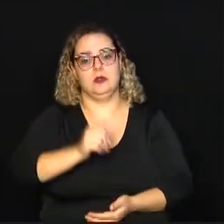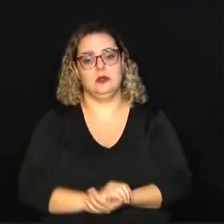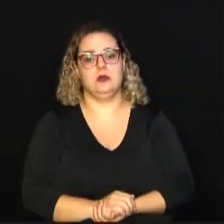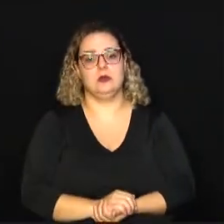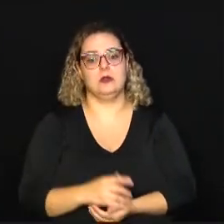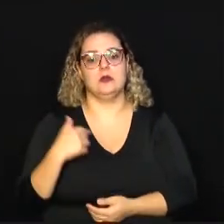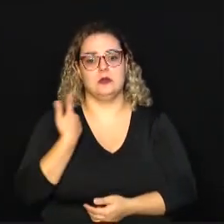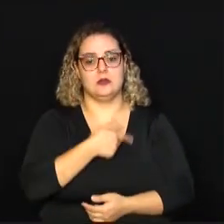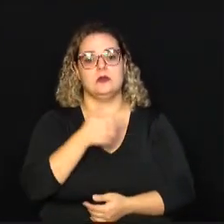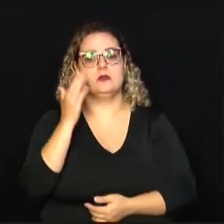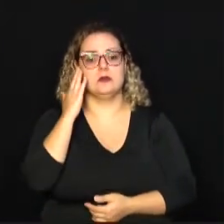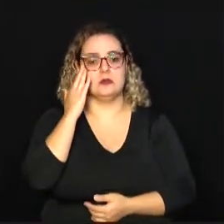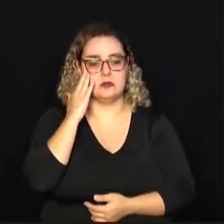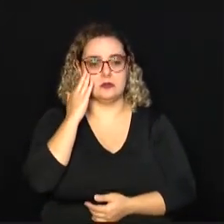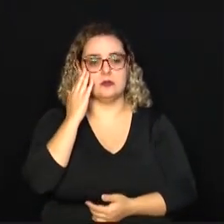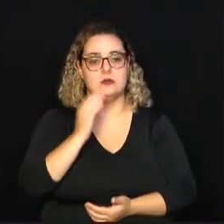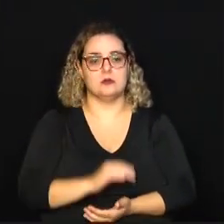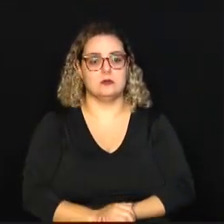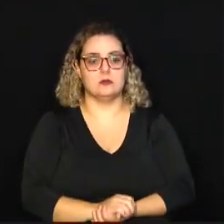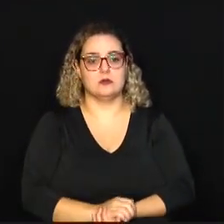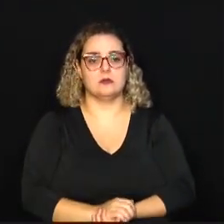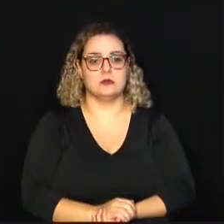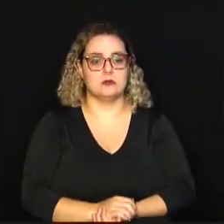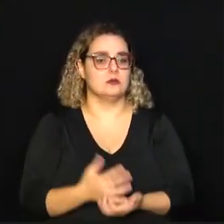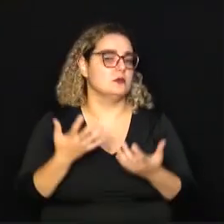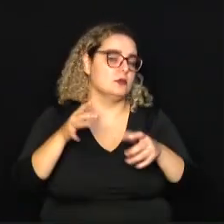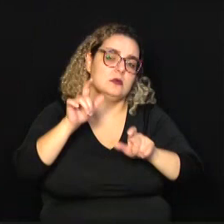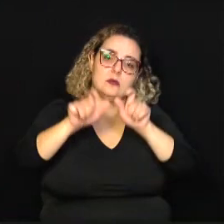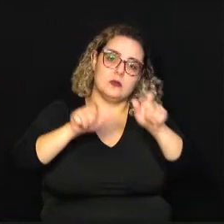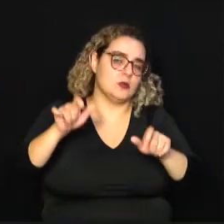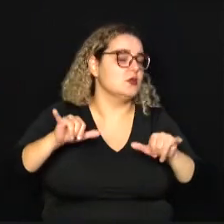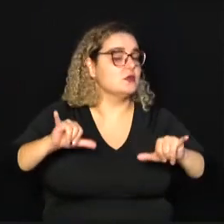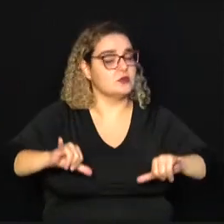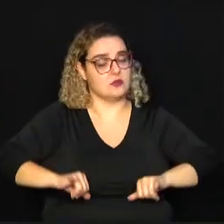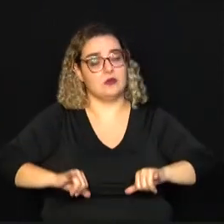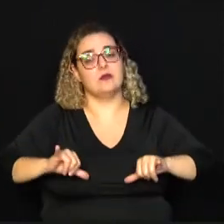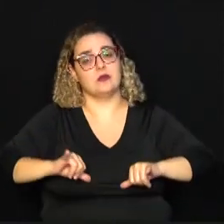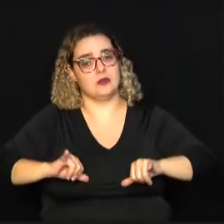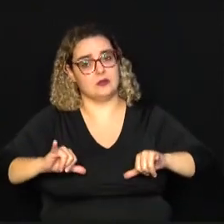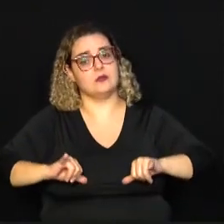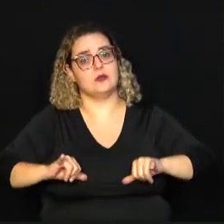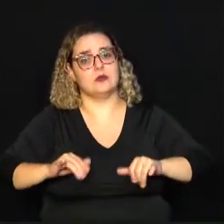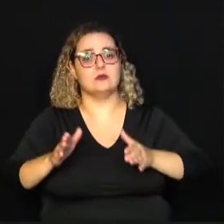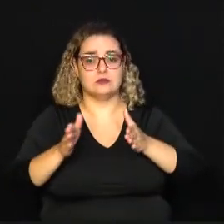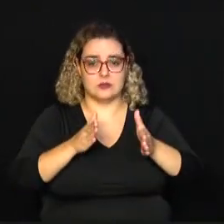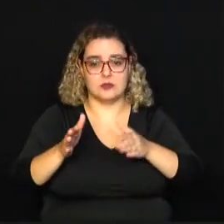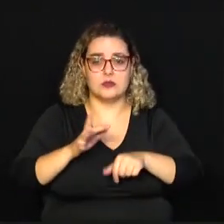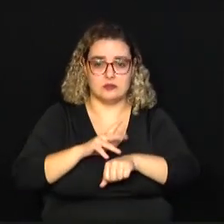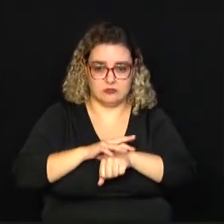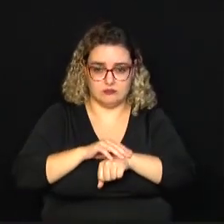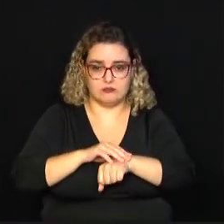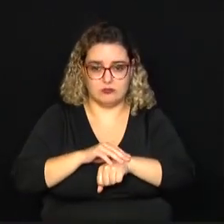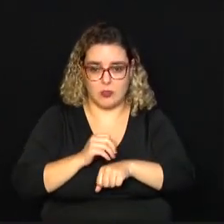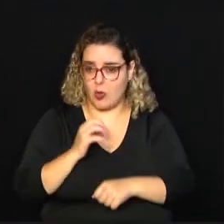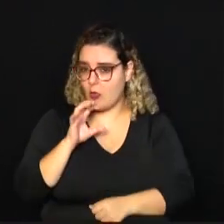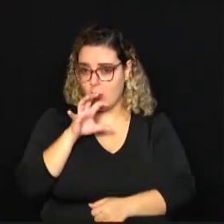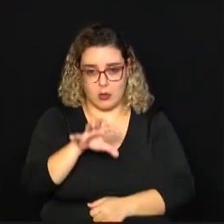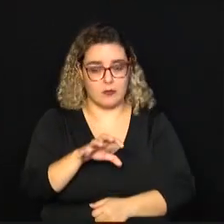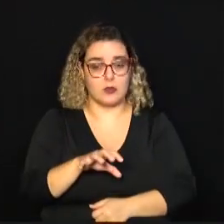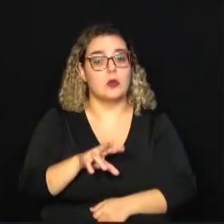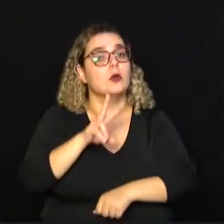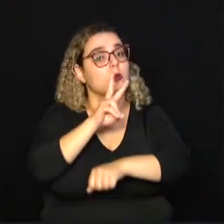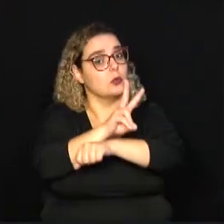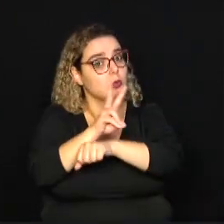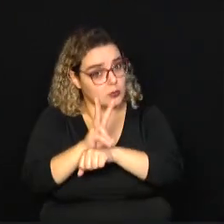e a gente não quer mais ver a nossa população sofrendo tanto por conta dessa terrível doença. tá? Então,